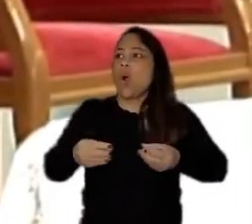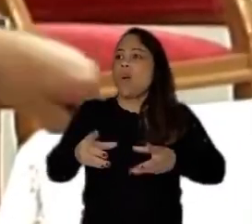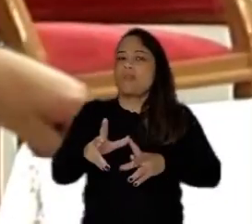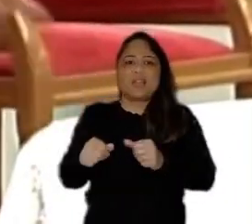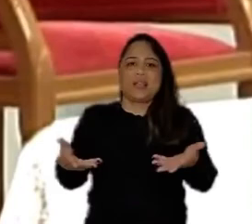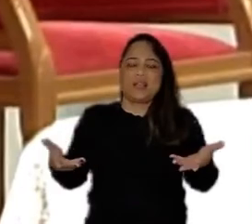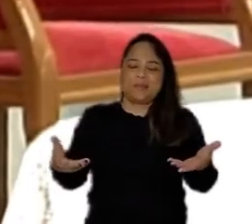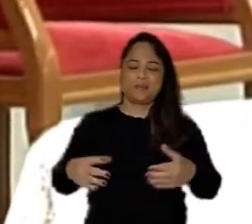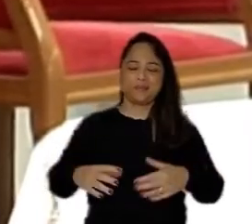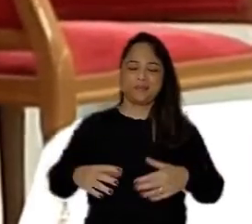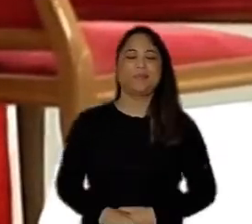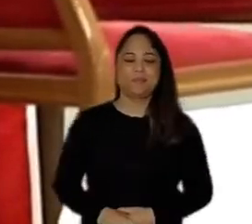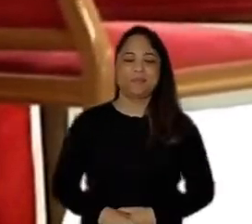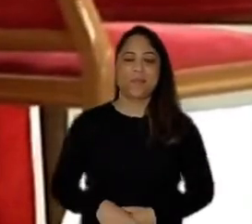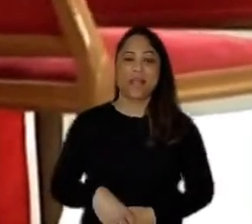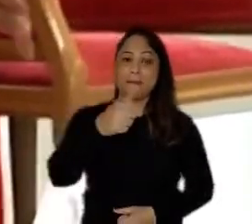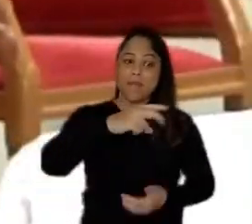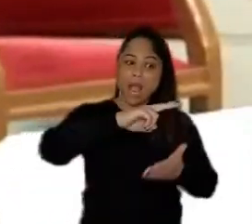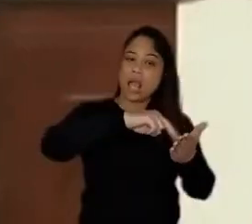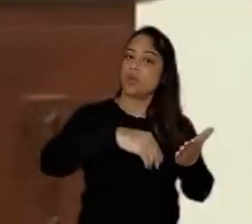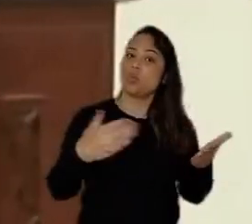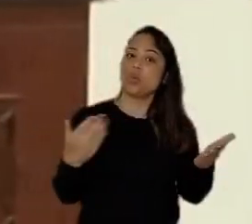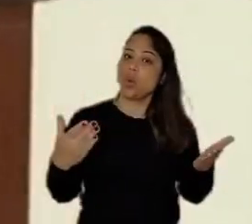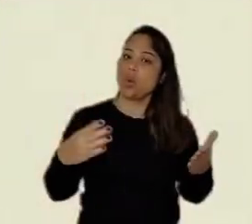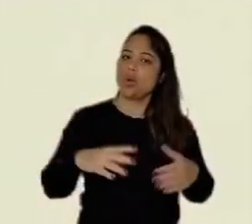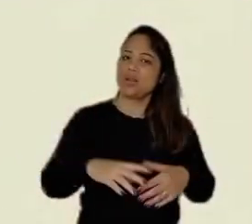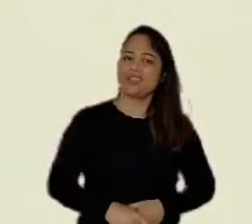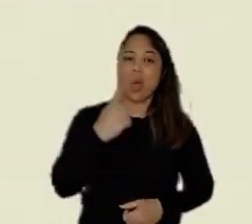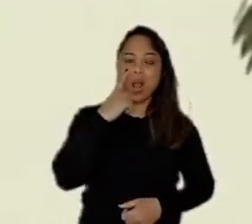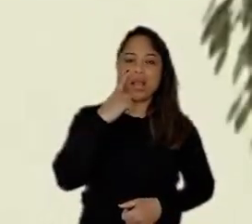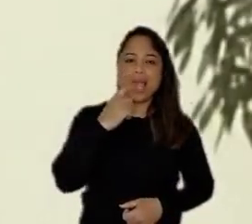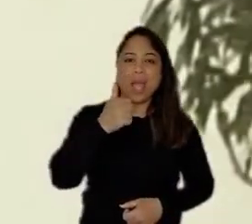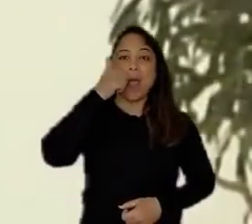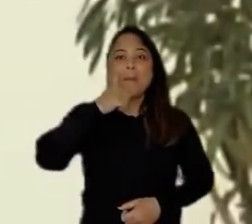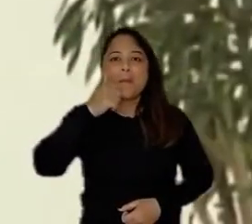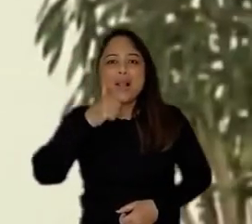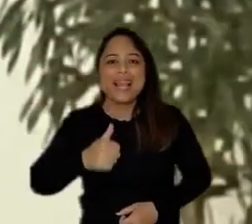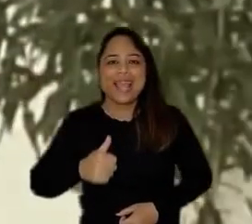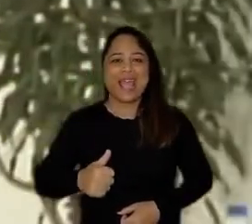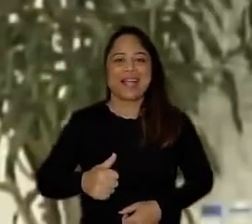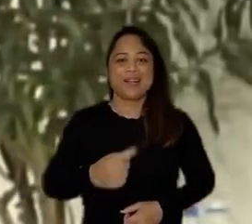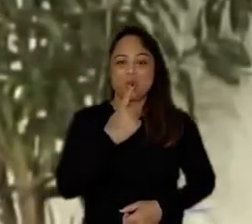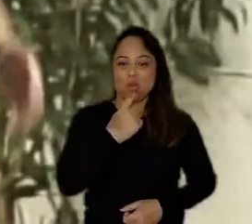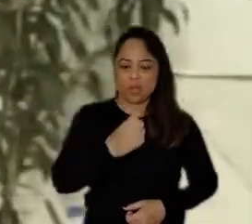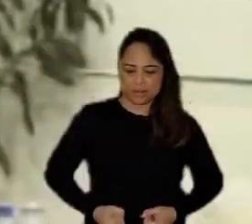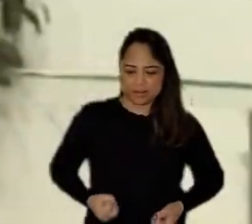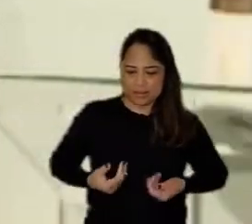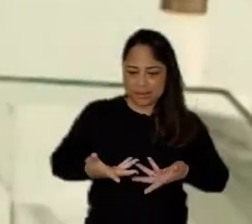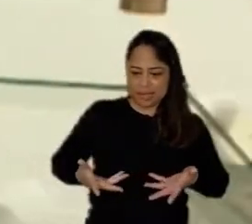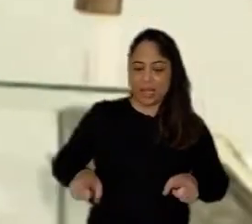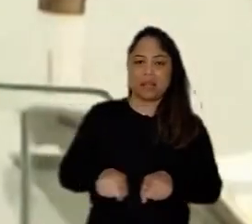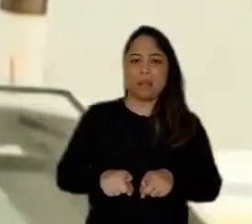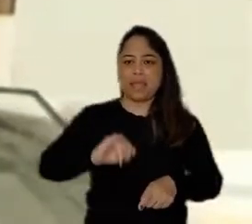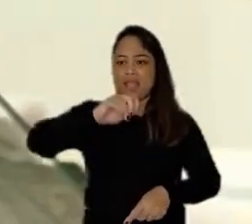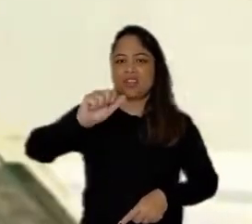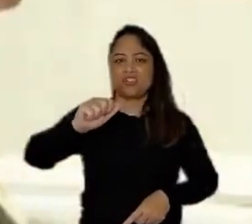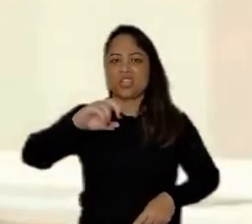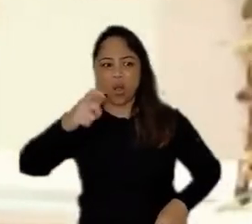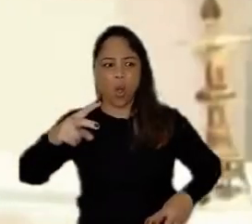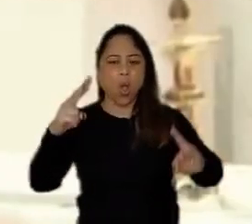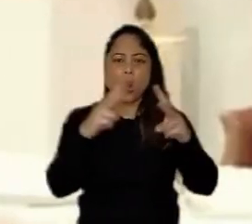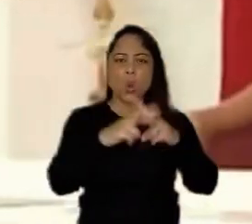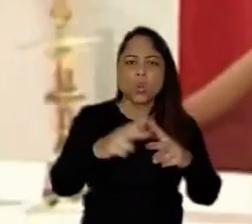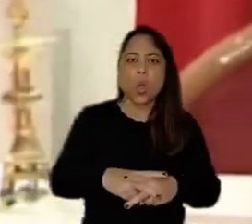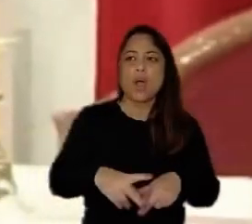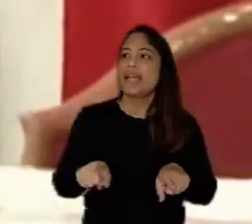a primeira leitura de hoje bate com o esforço da hemorroísa, que bate com os exemplos que eu estou dando, que bate com aquilo que Deus espera de